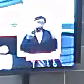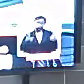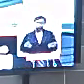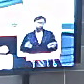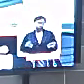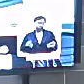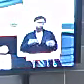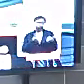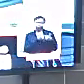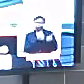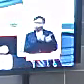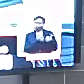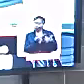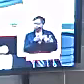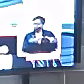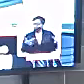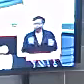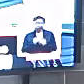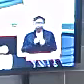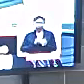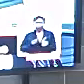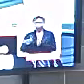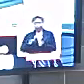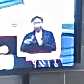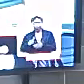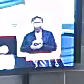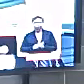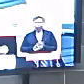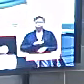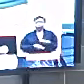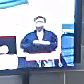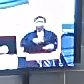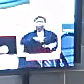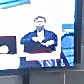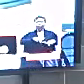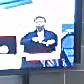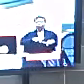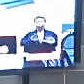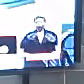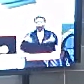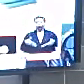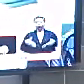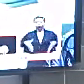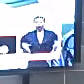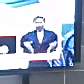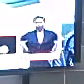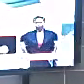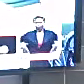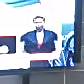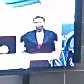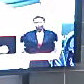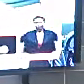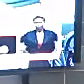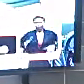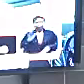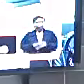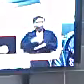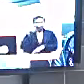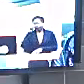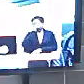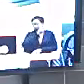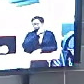acessibilidade e mercado de trabalho pro cadeirante que é a coisa mais complicada